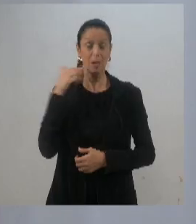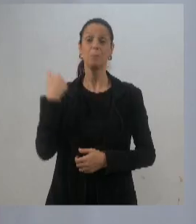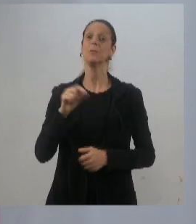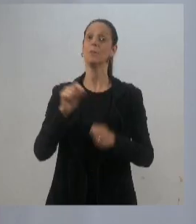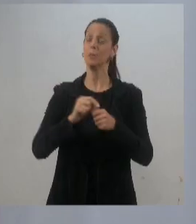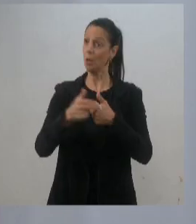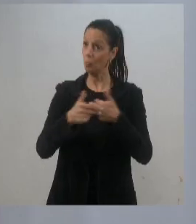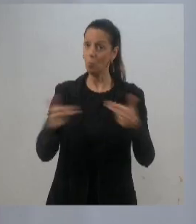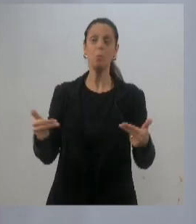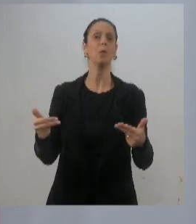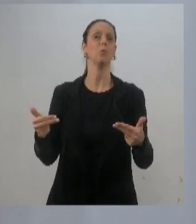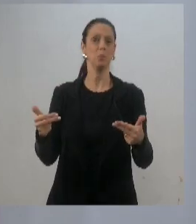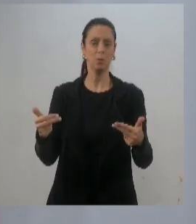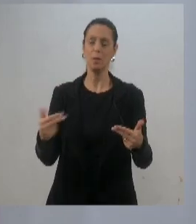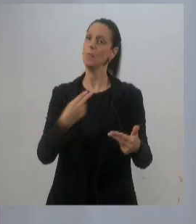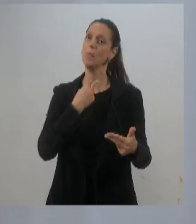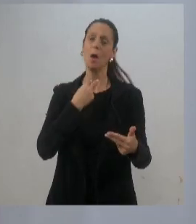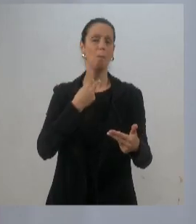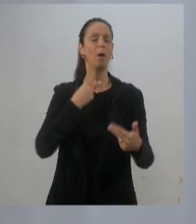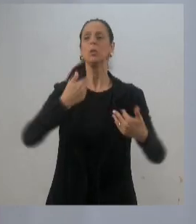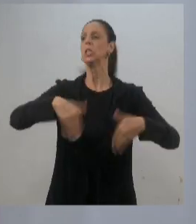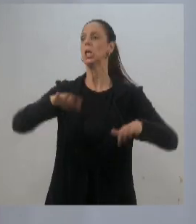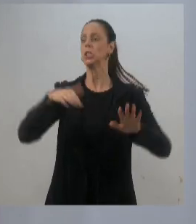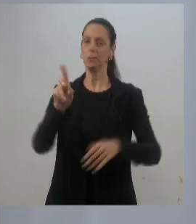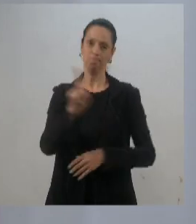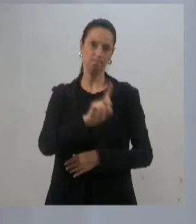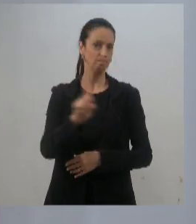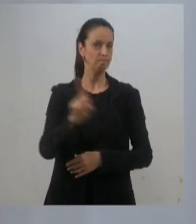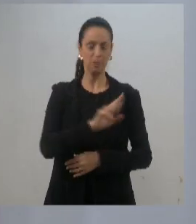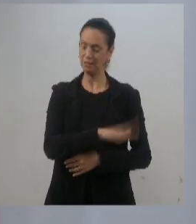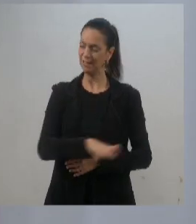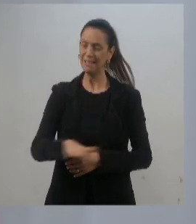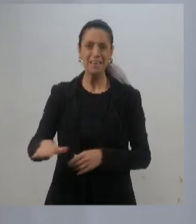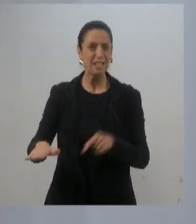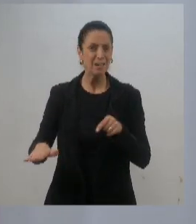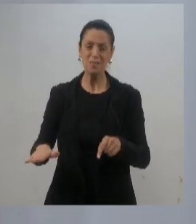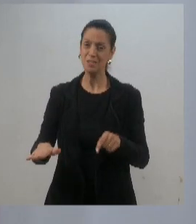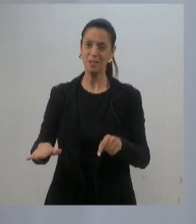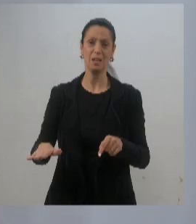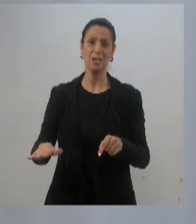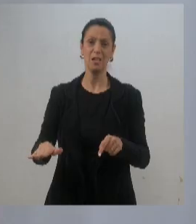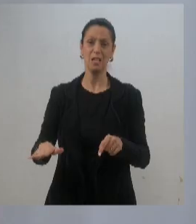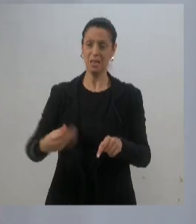isso. Nós não podemos permitir que as nossas crianças